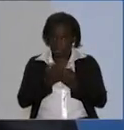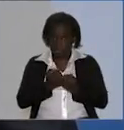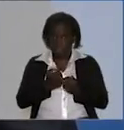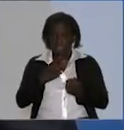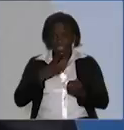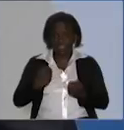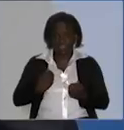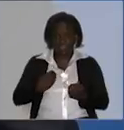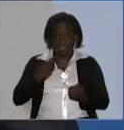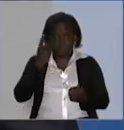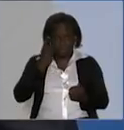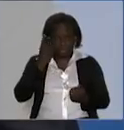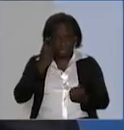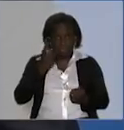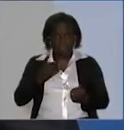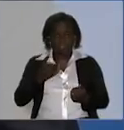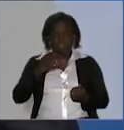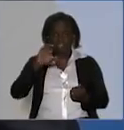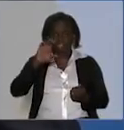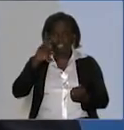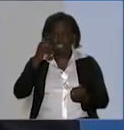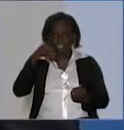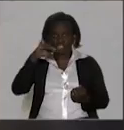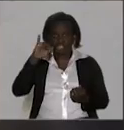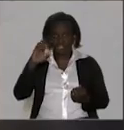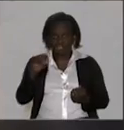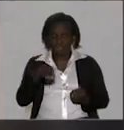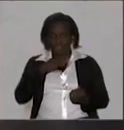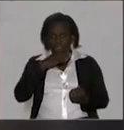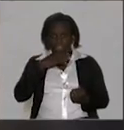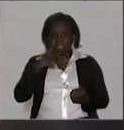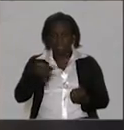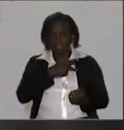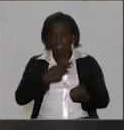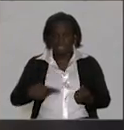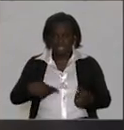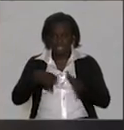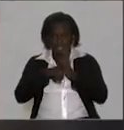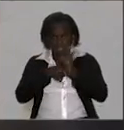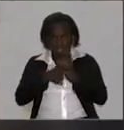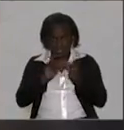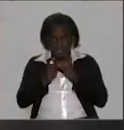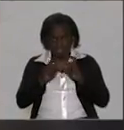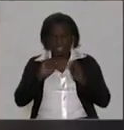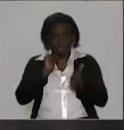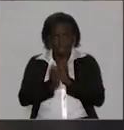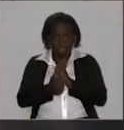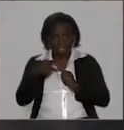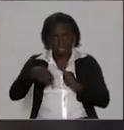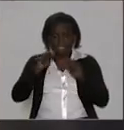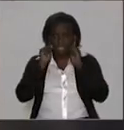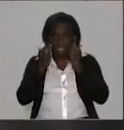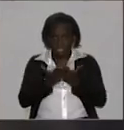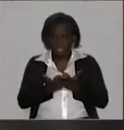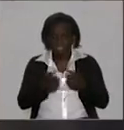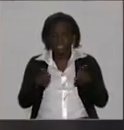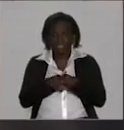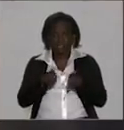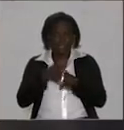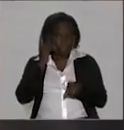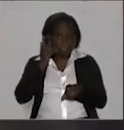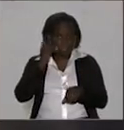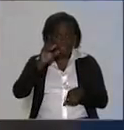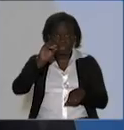o estádio. Nós contamos com as presenças dos deputados Chiquinho da Mangueira, que é o presidente da Comissão de Esportes aqui da Assembleia